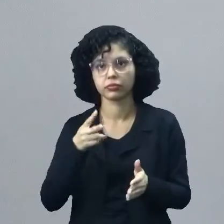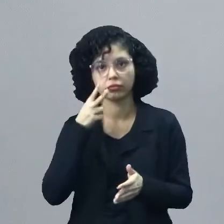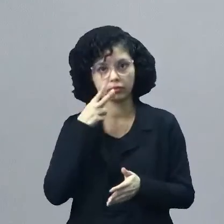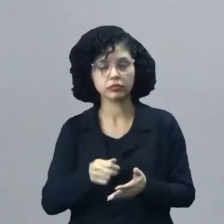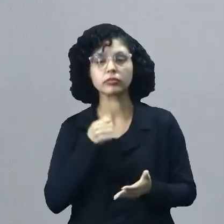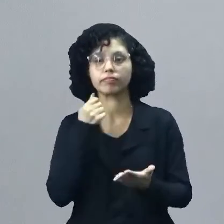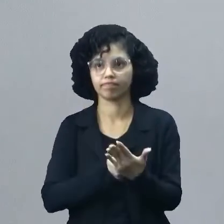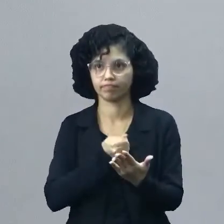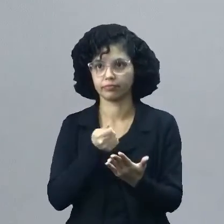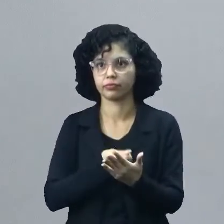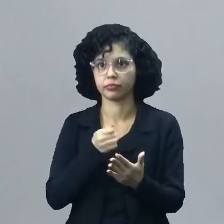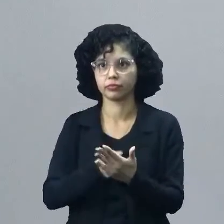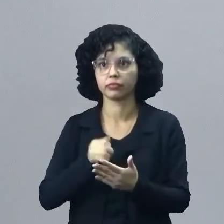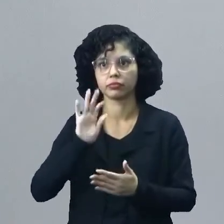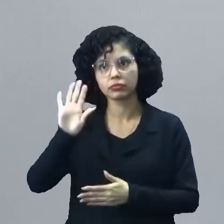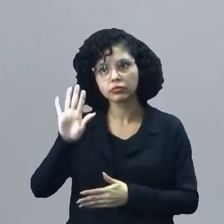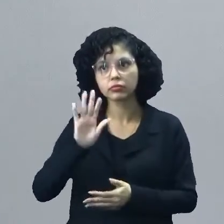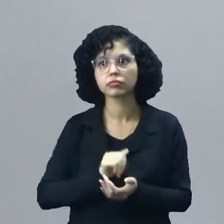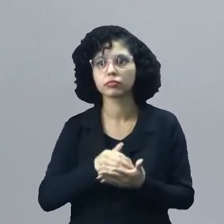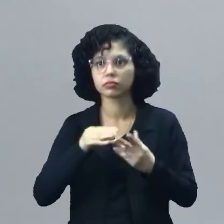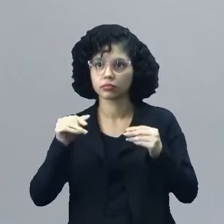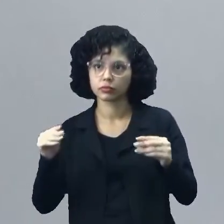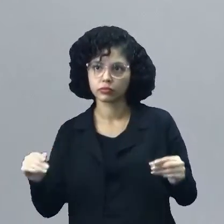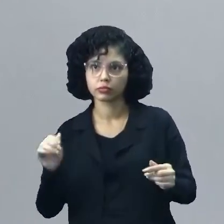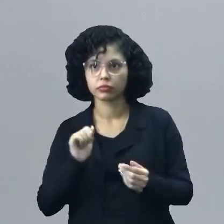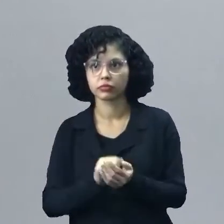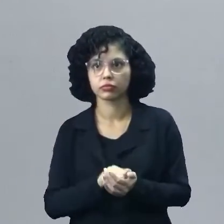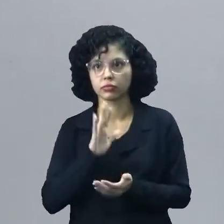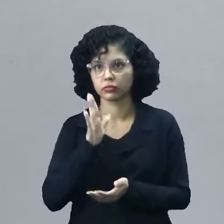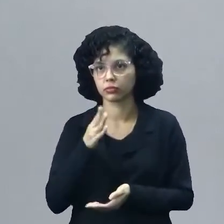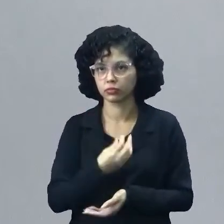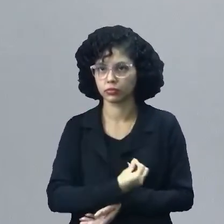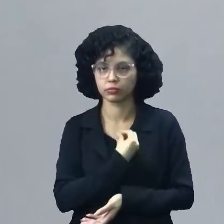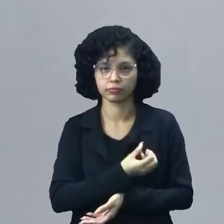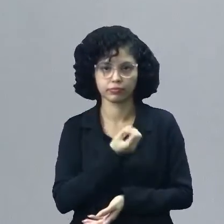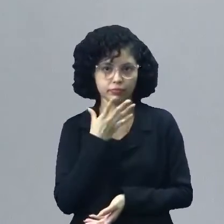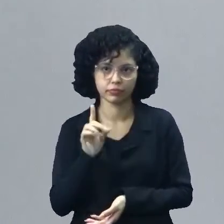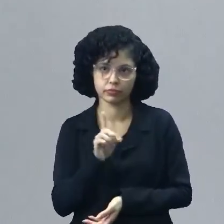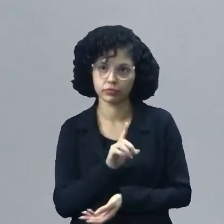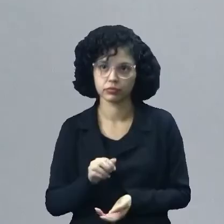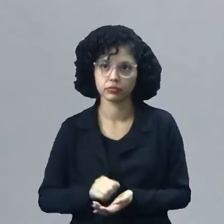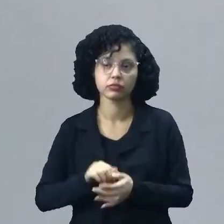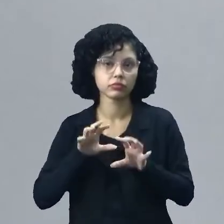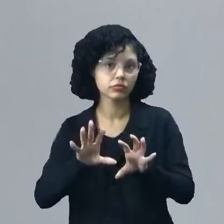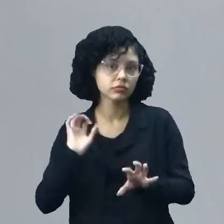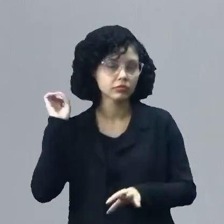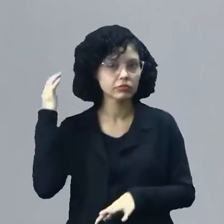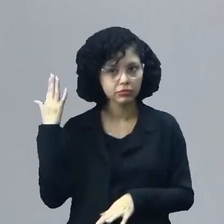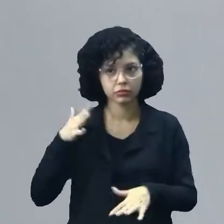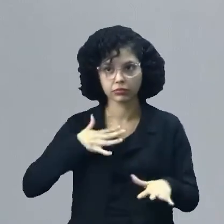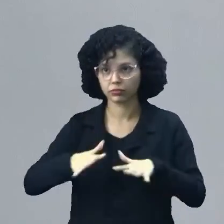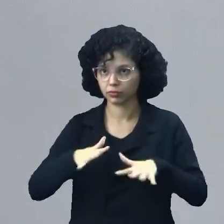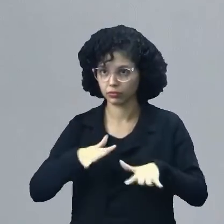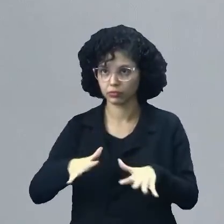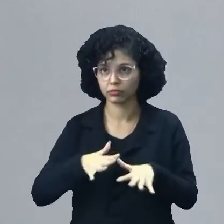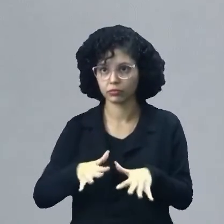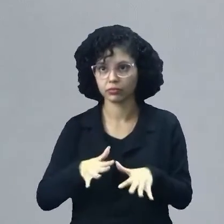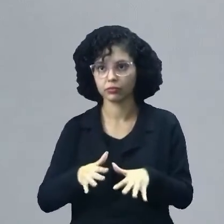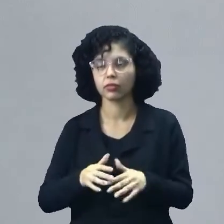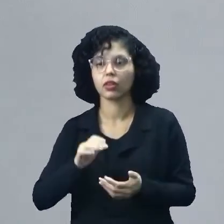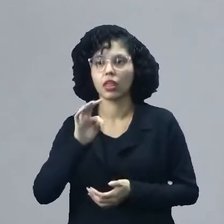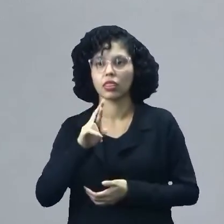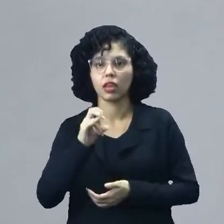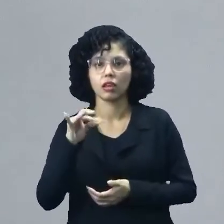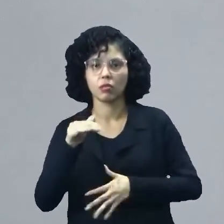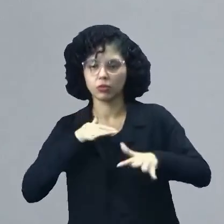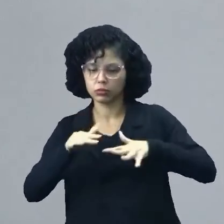viram obrigados a deixar suas terras, né? Muitos ali já não viviam muito bem e com essa catástrofe natural que ocorreu lá,